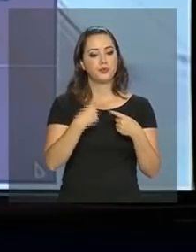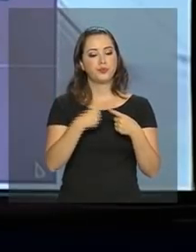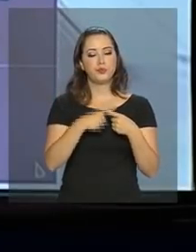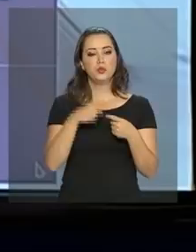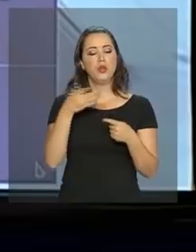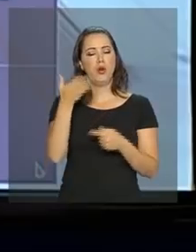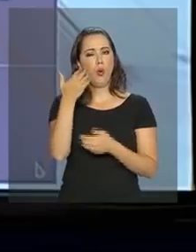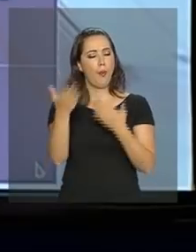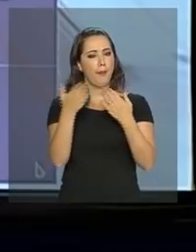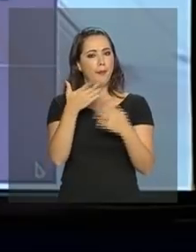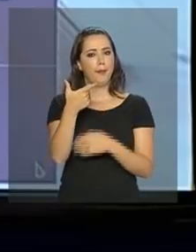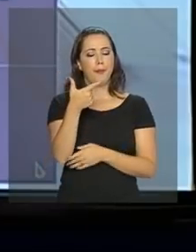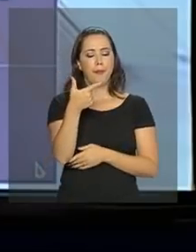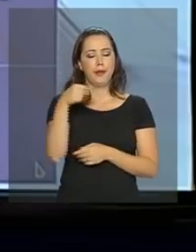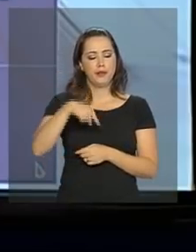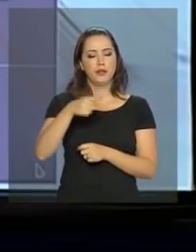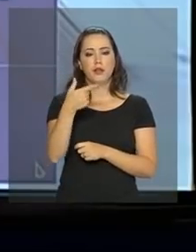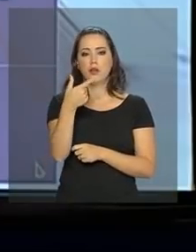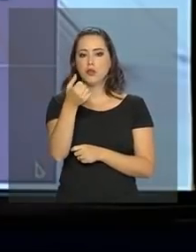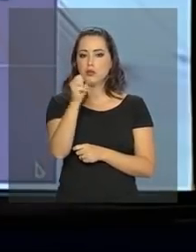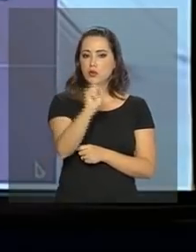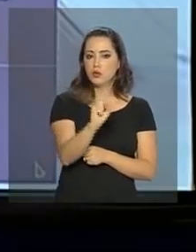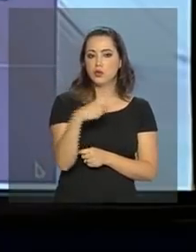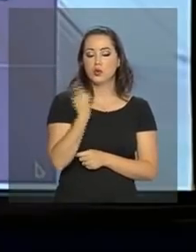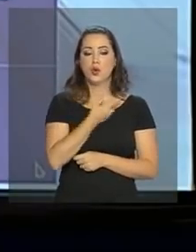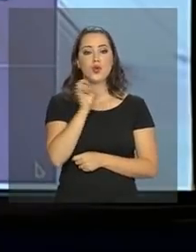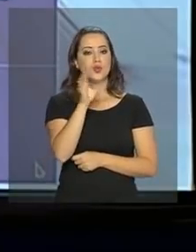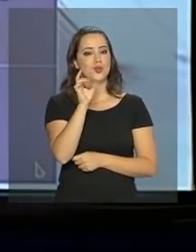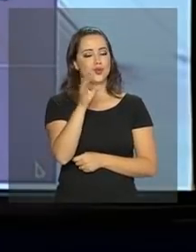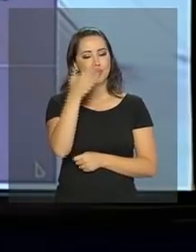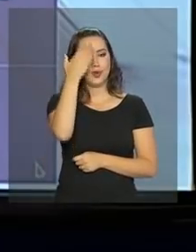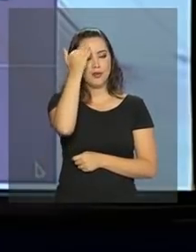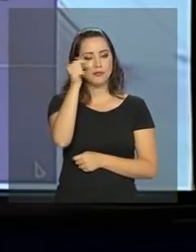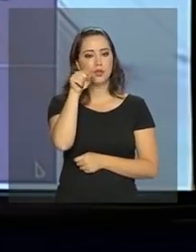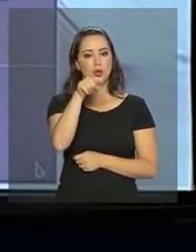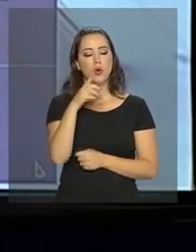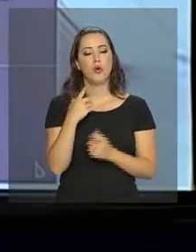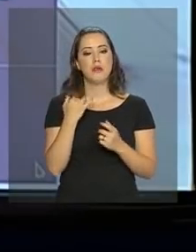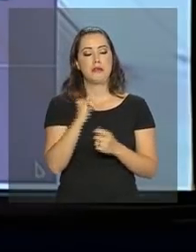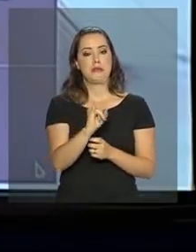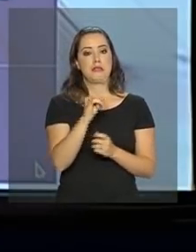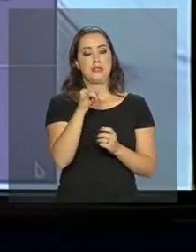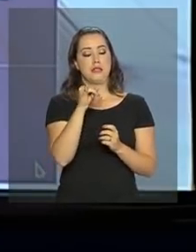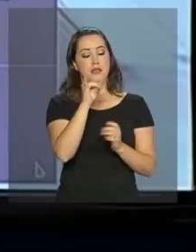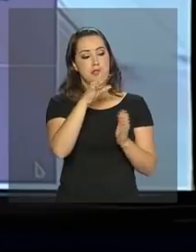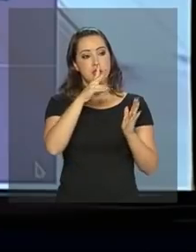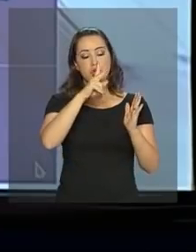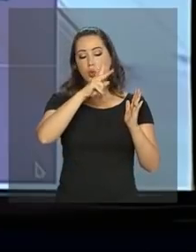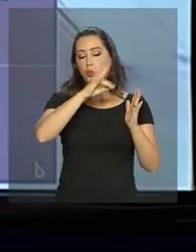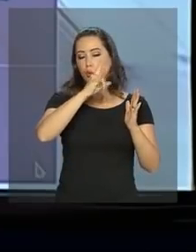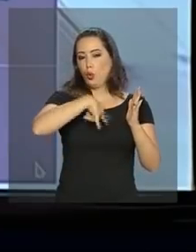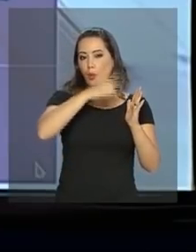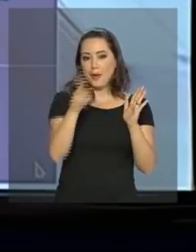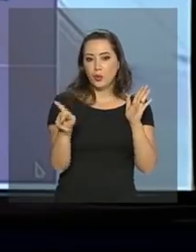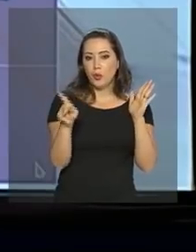de 2018 né nós só aceitaremos o documento com identificação original oficial e com foto nós temos